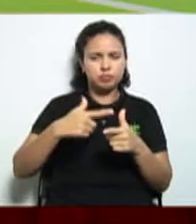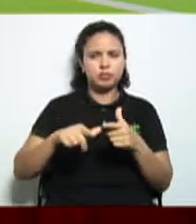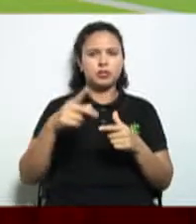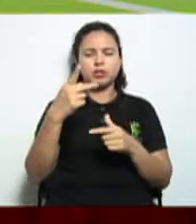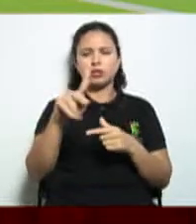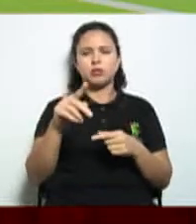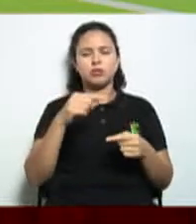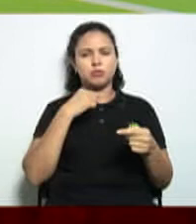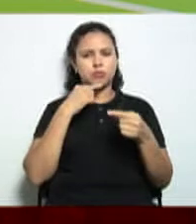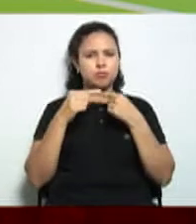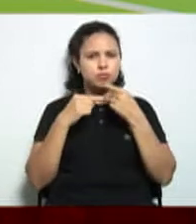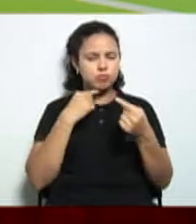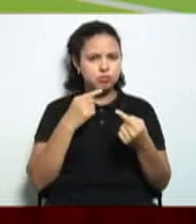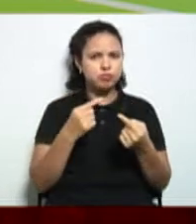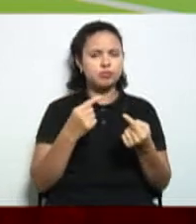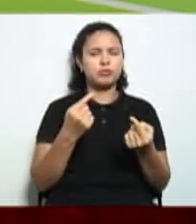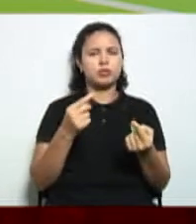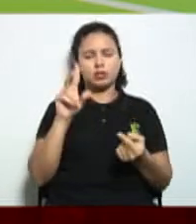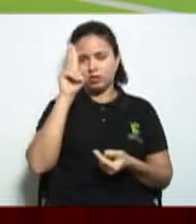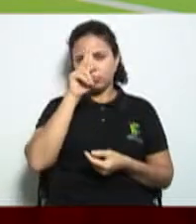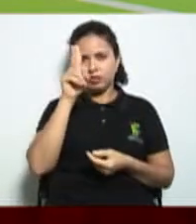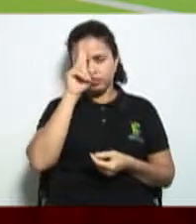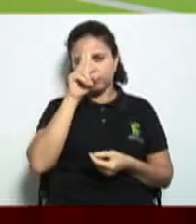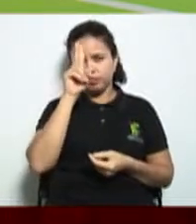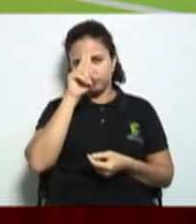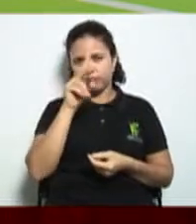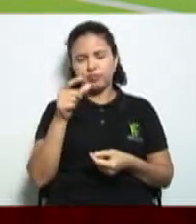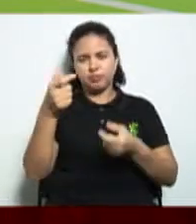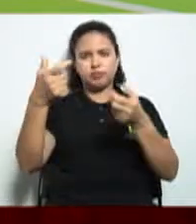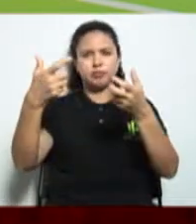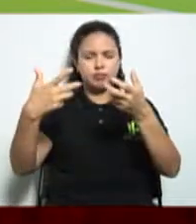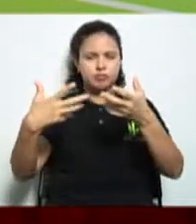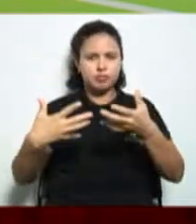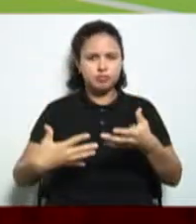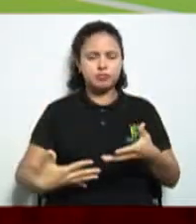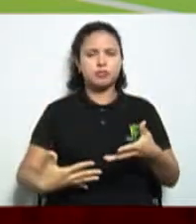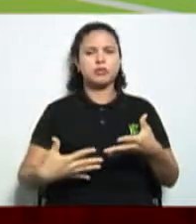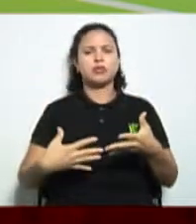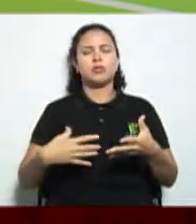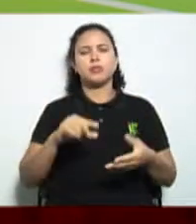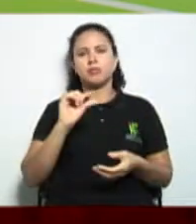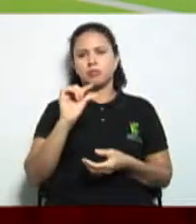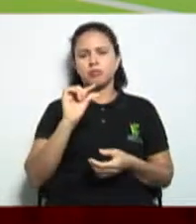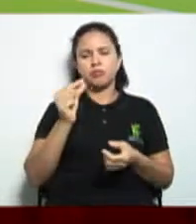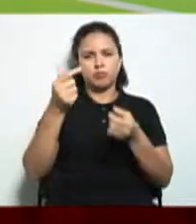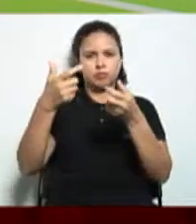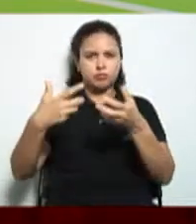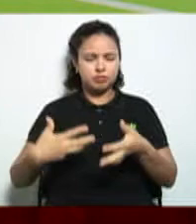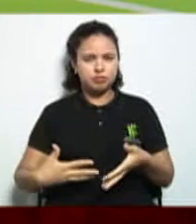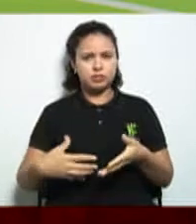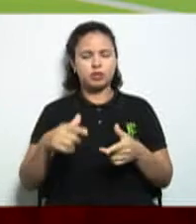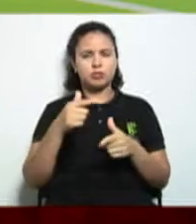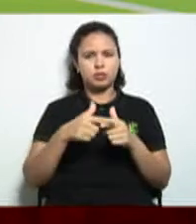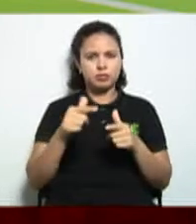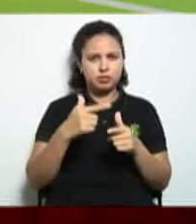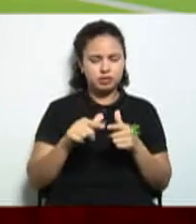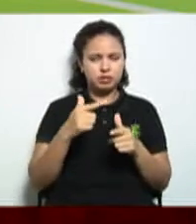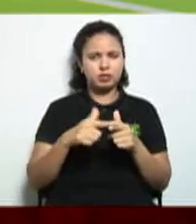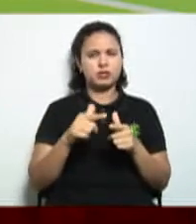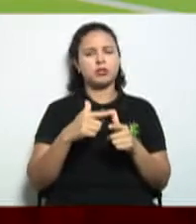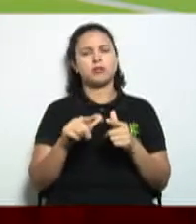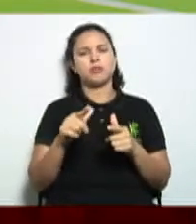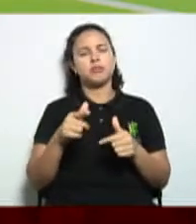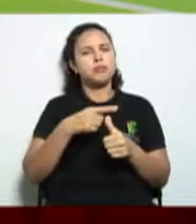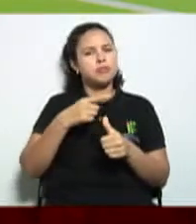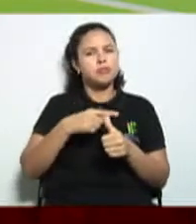suas hipóteses. Lembra que a gente viu lá, atrás um pouquinho sobre isso, o problema, lembra lá na nossa